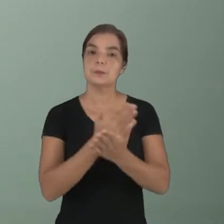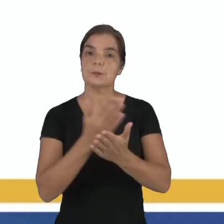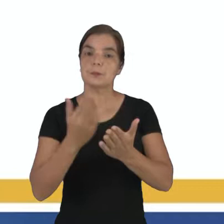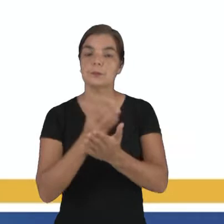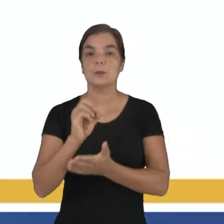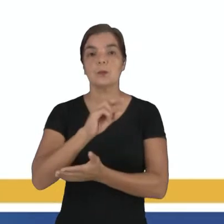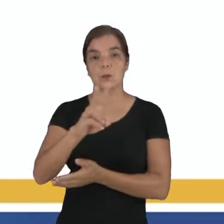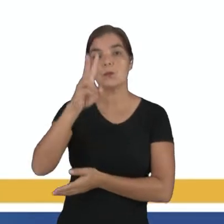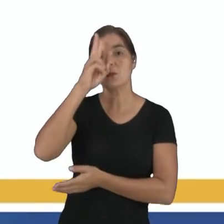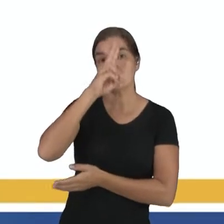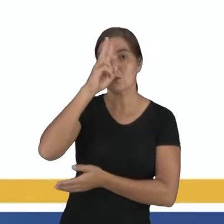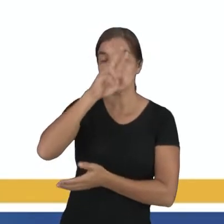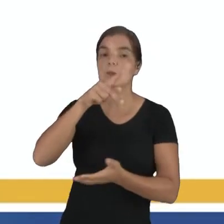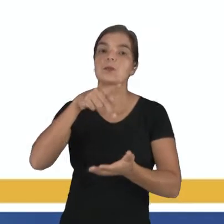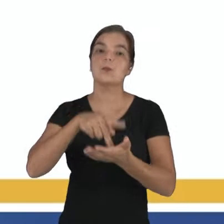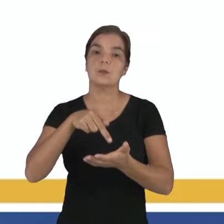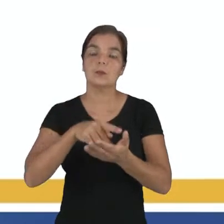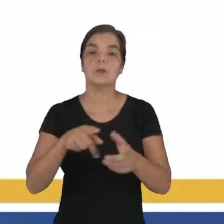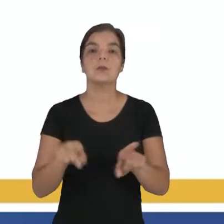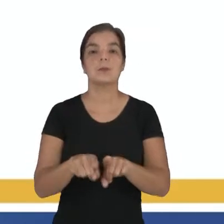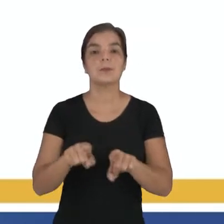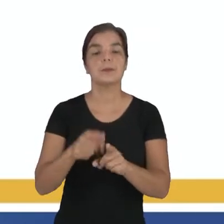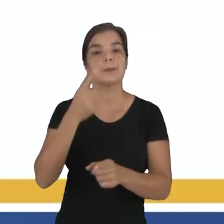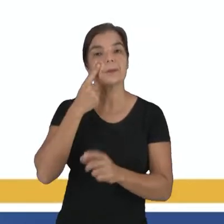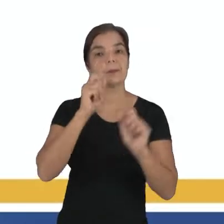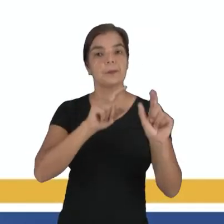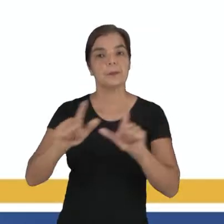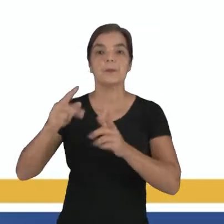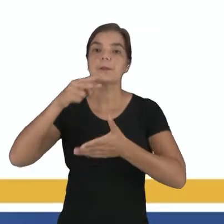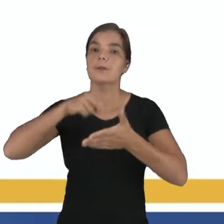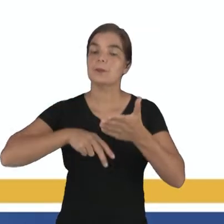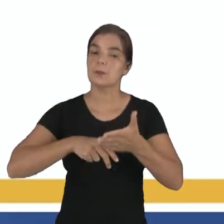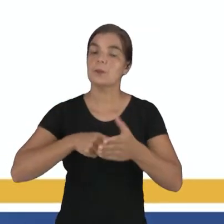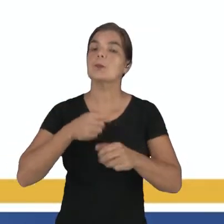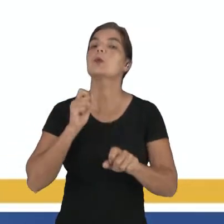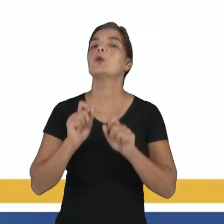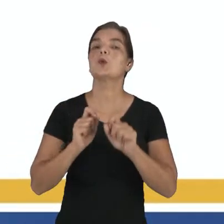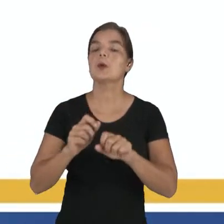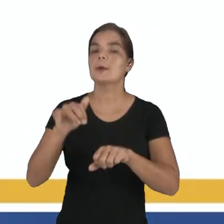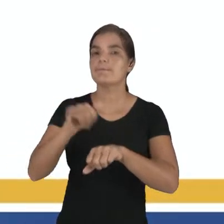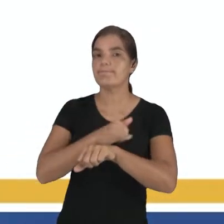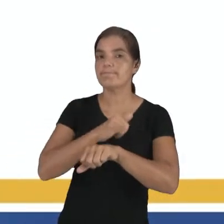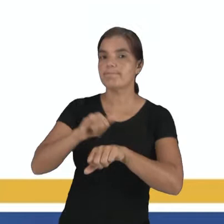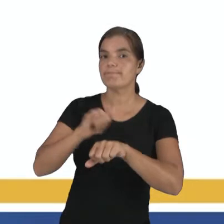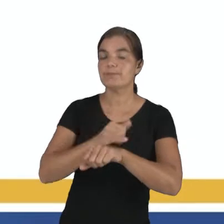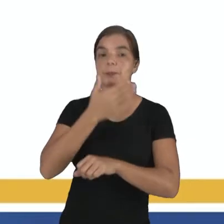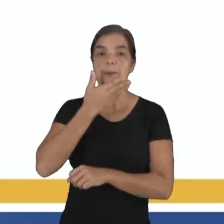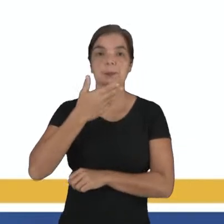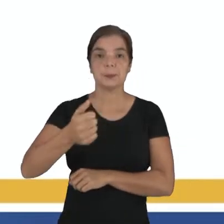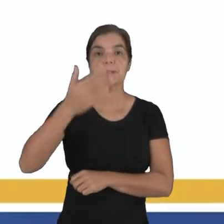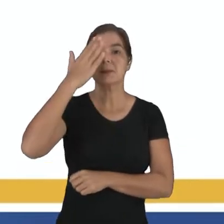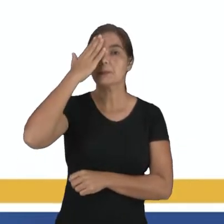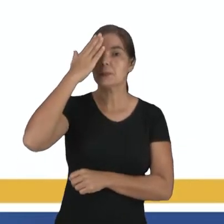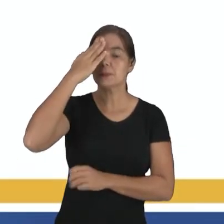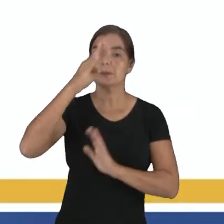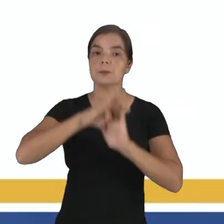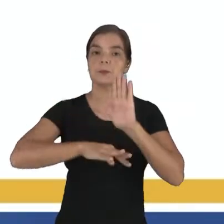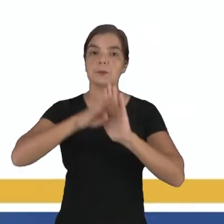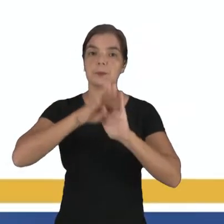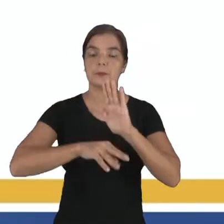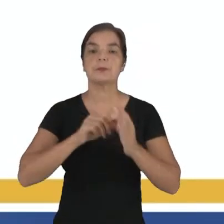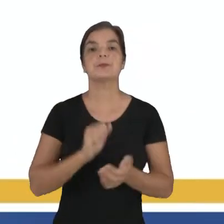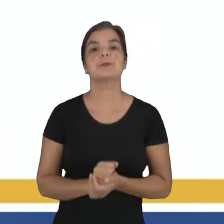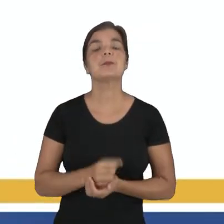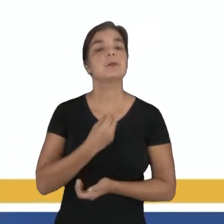uma história mesmo. Vamos lá, gente. Ler exige estratégias para melhor compreensão do